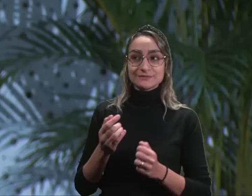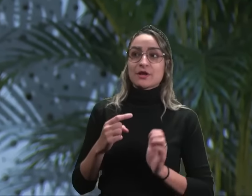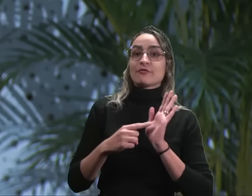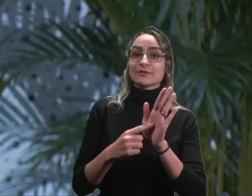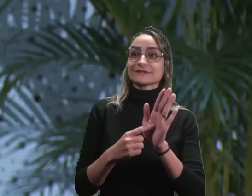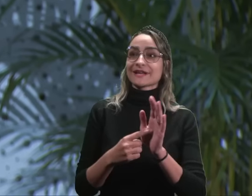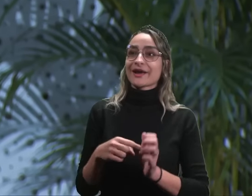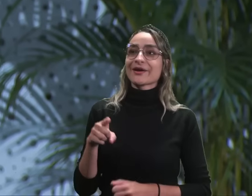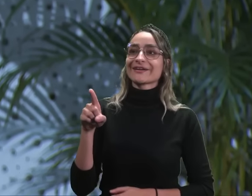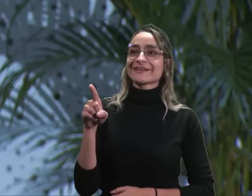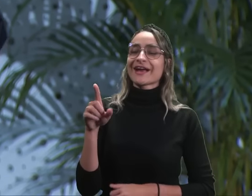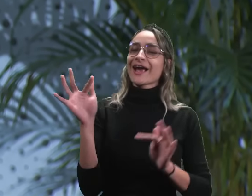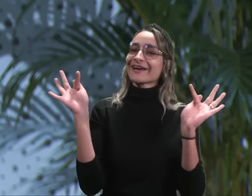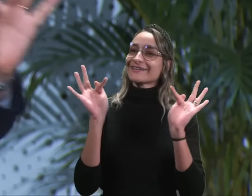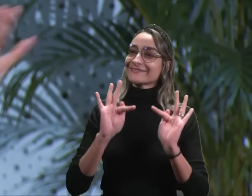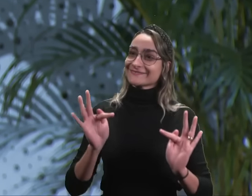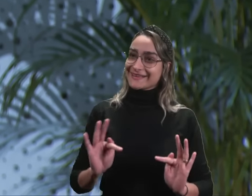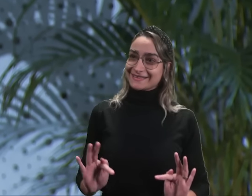direitinho